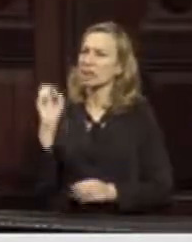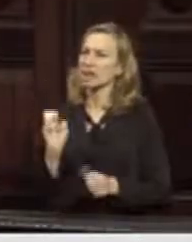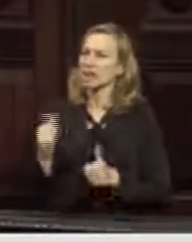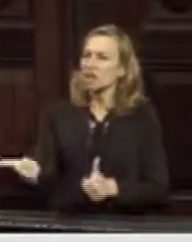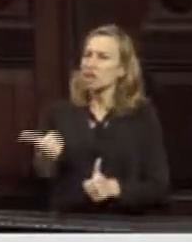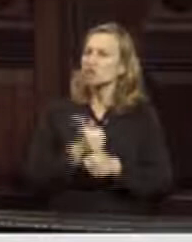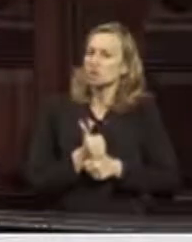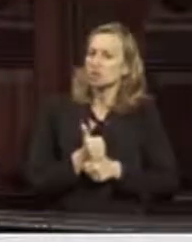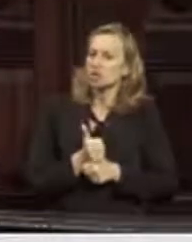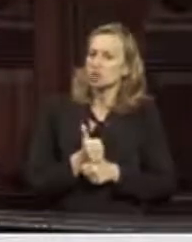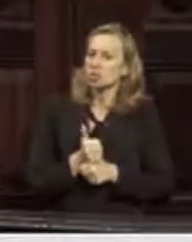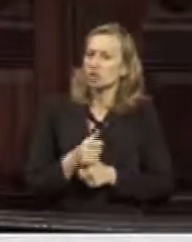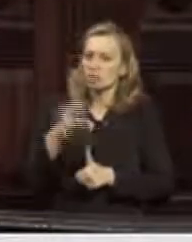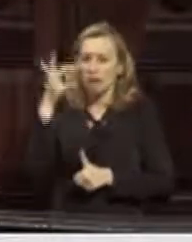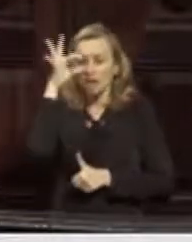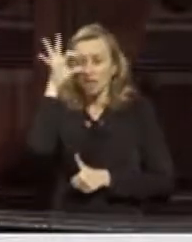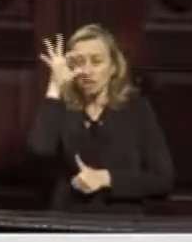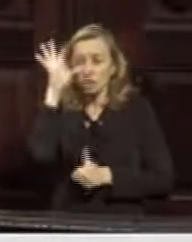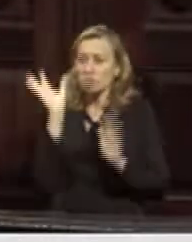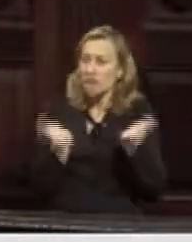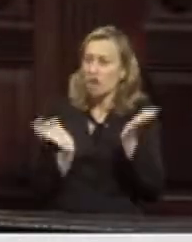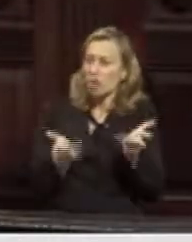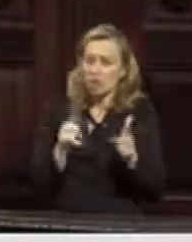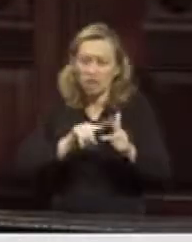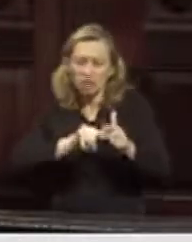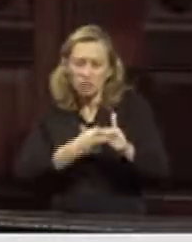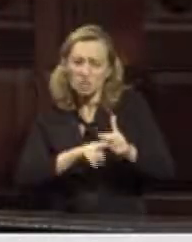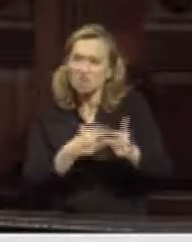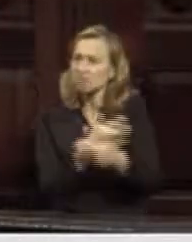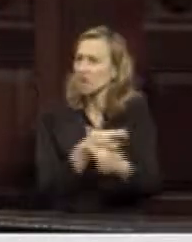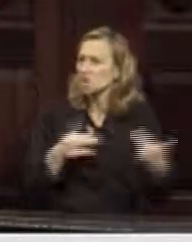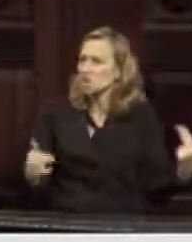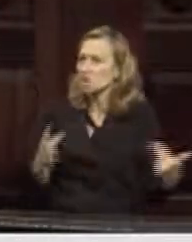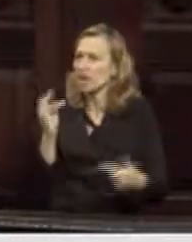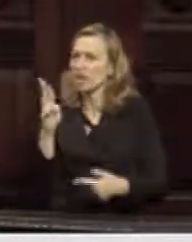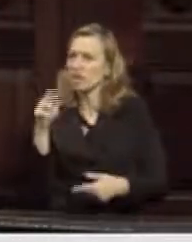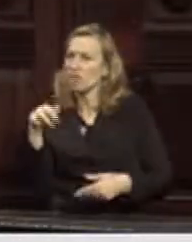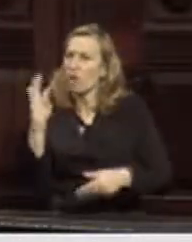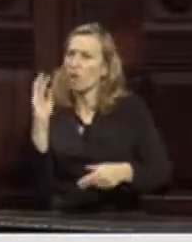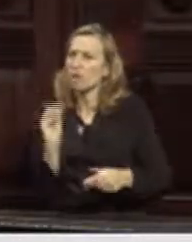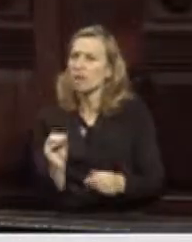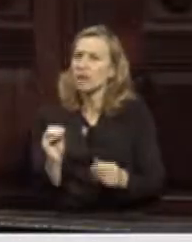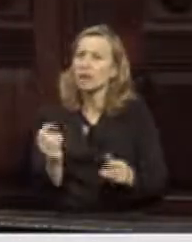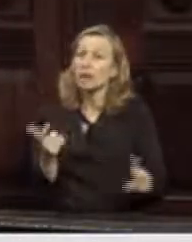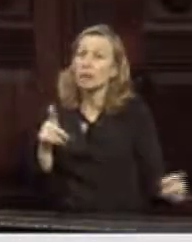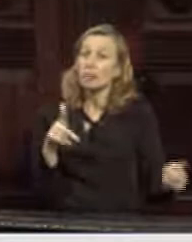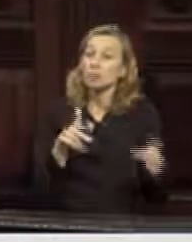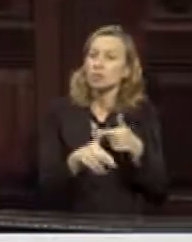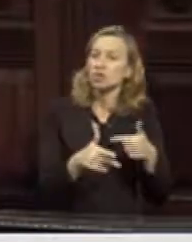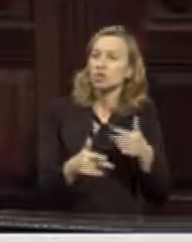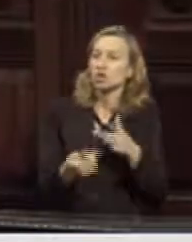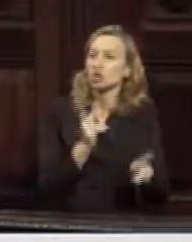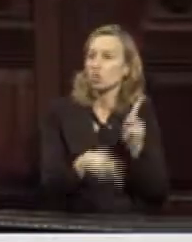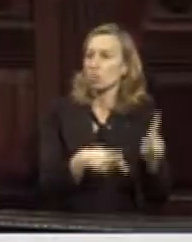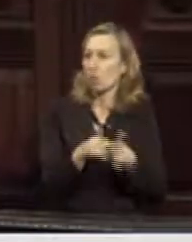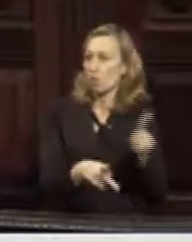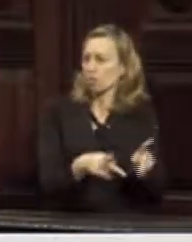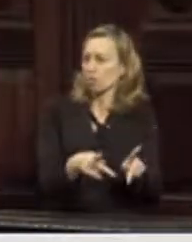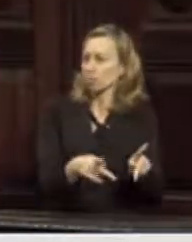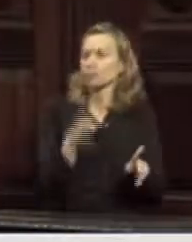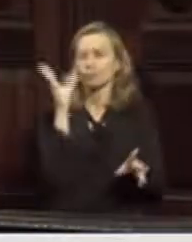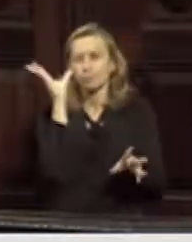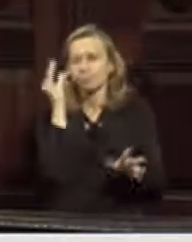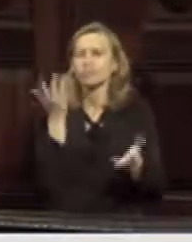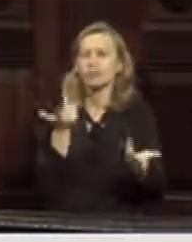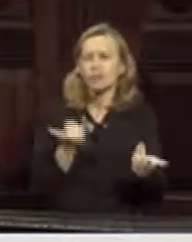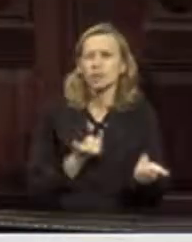derrotadas pelo povo brasileiro depois da conclusão de 8 anos da era FHC,